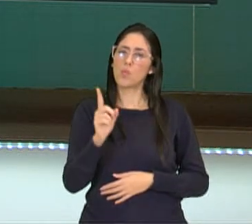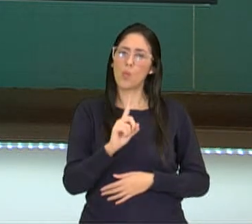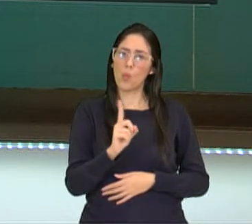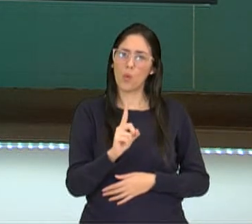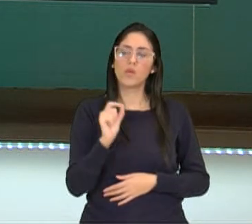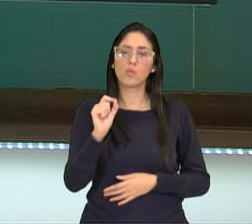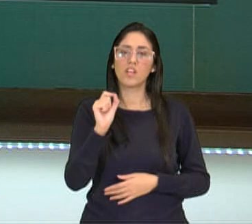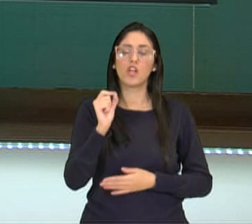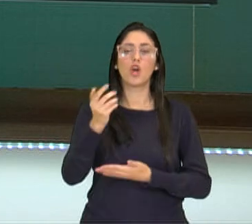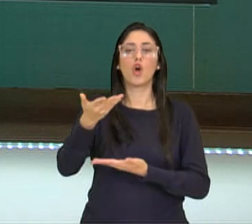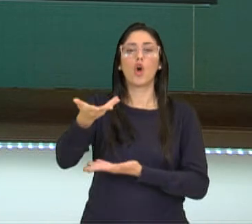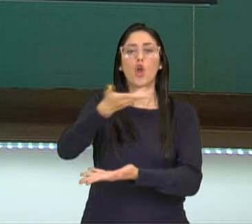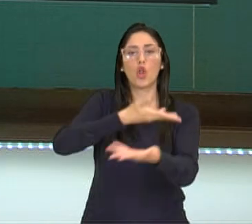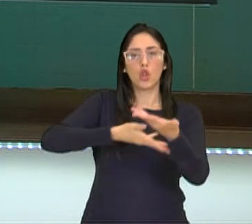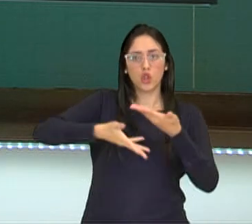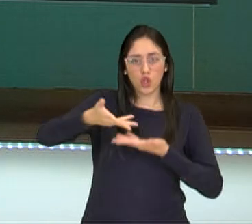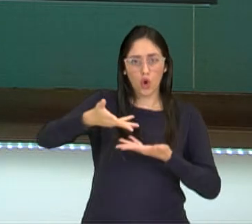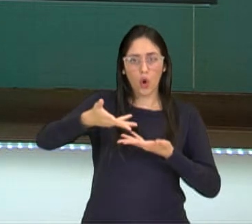troca